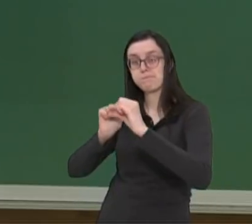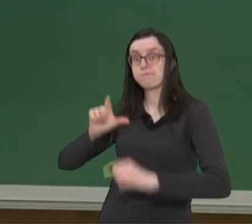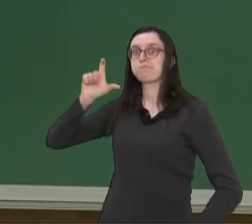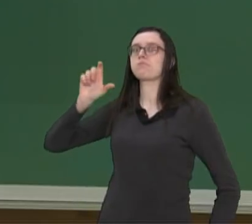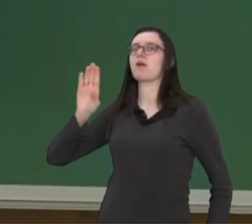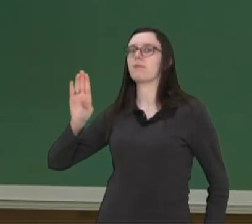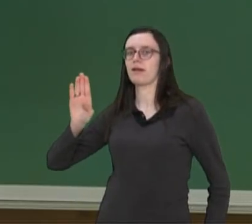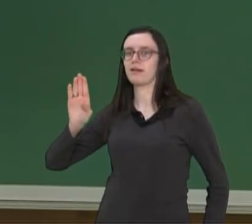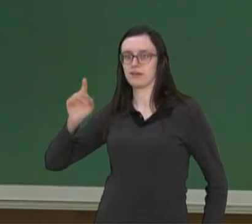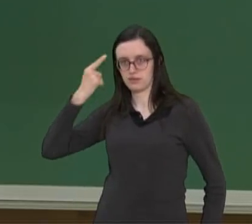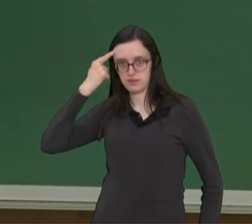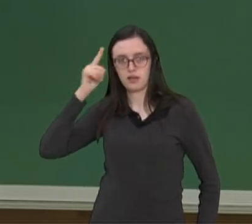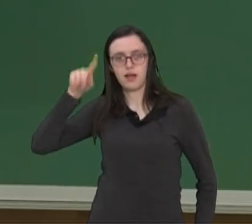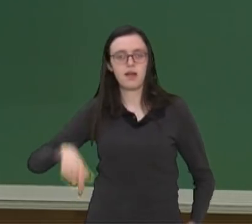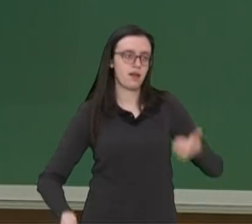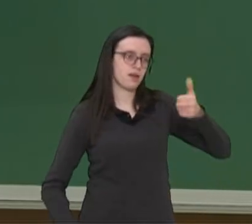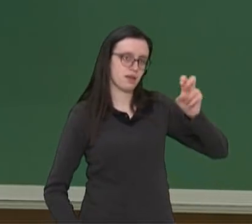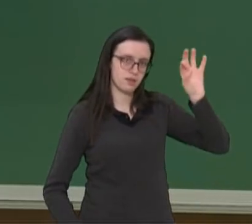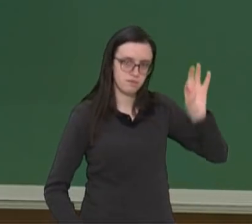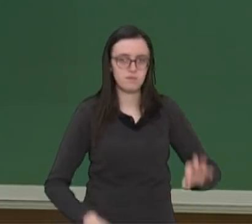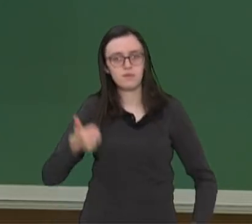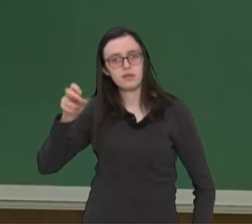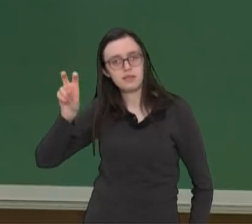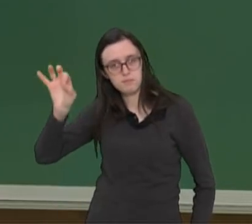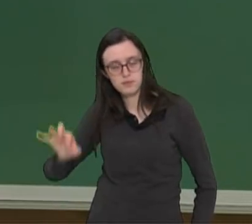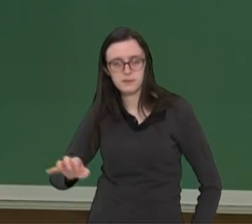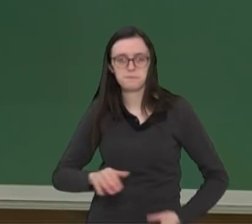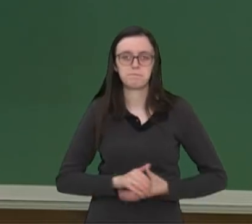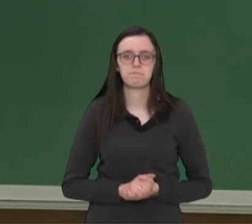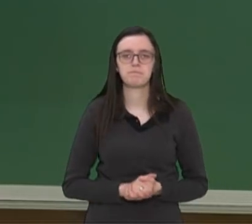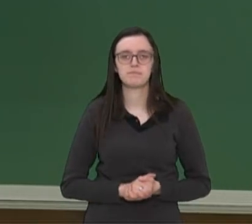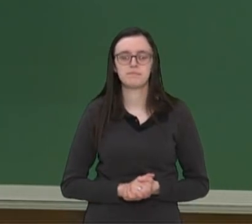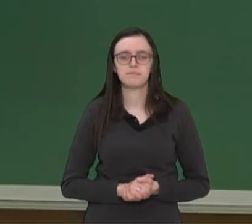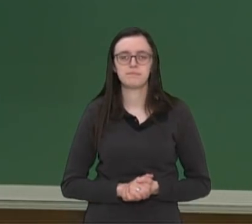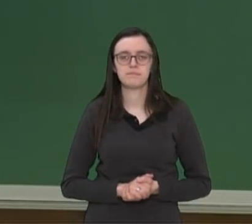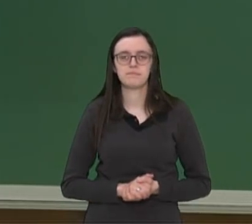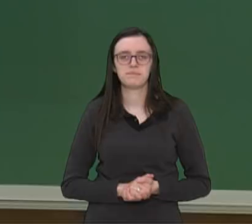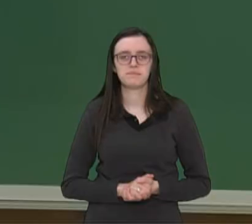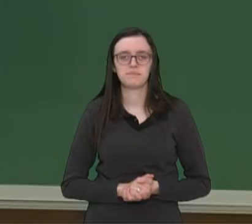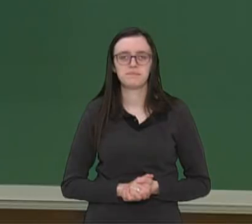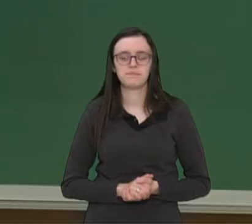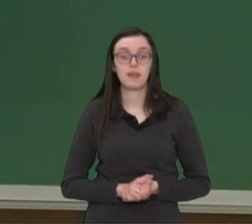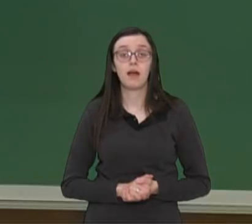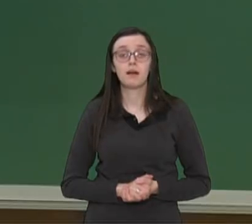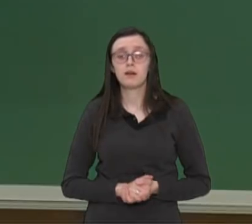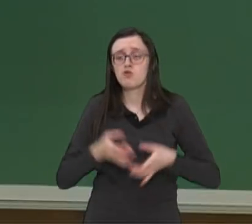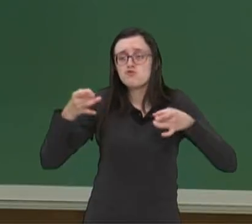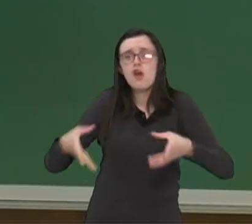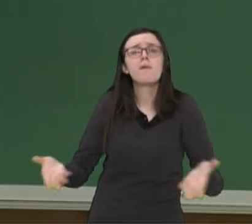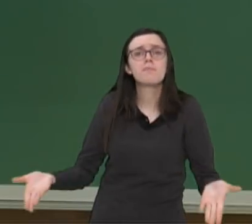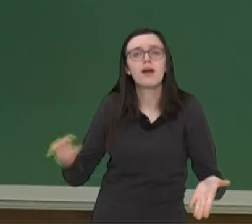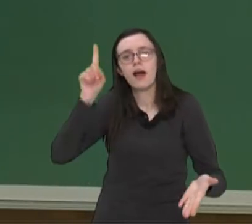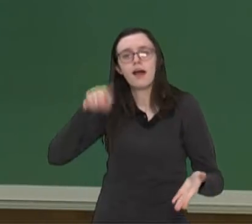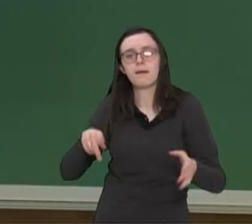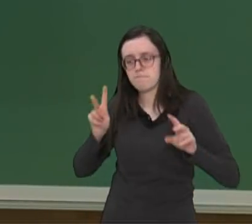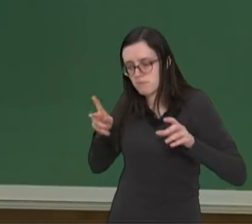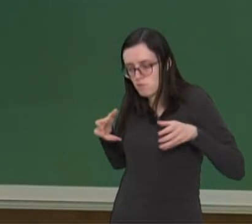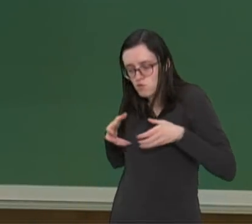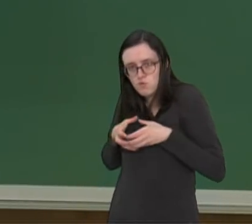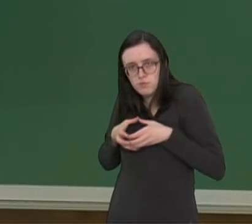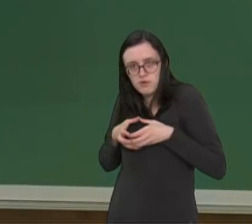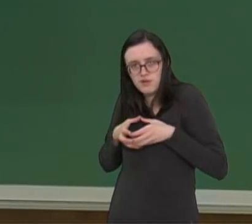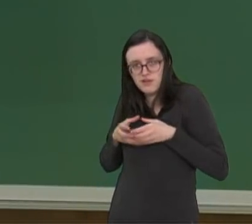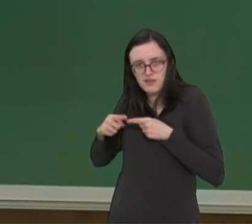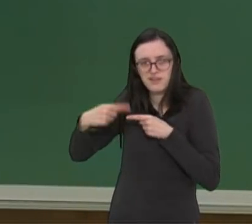bezão. 15% para cada um. Então, tá aqui, ó, 15% de um, 15% do outro. O resto vai ser parental. Então,